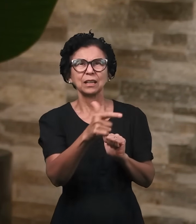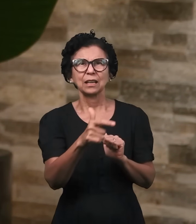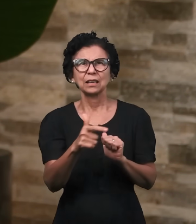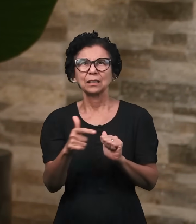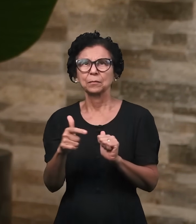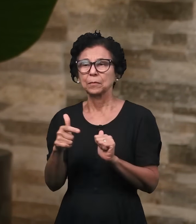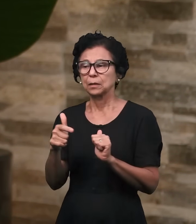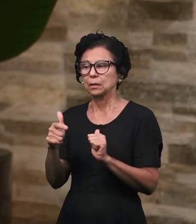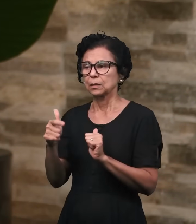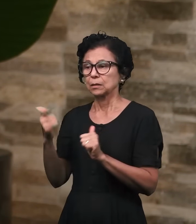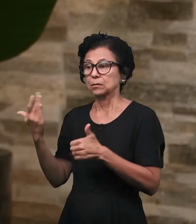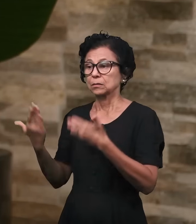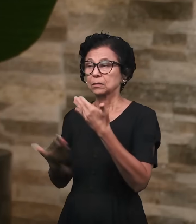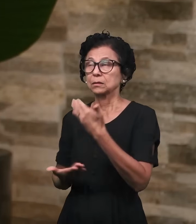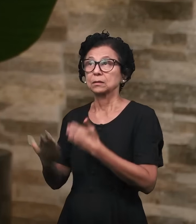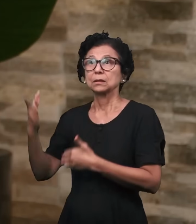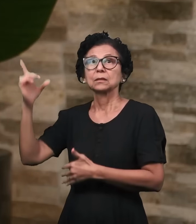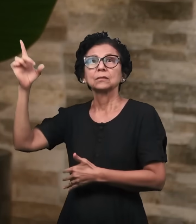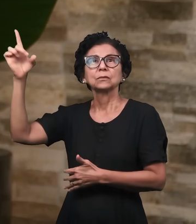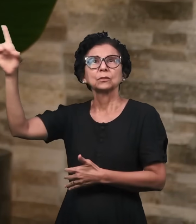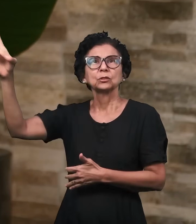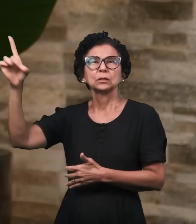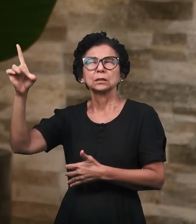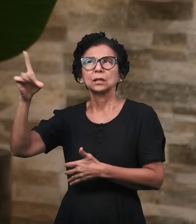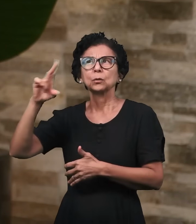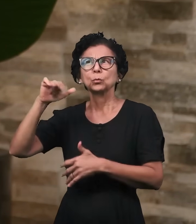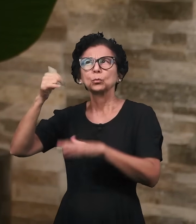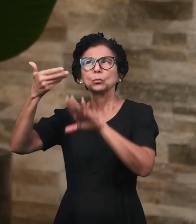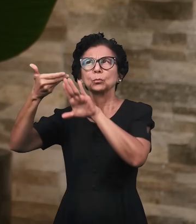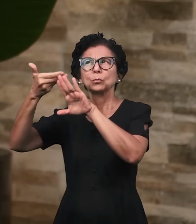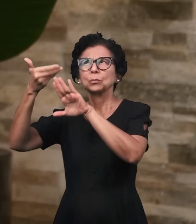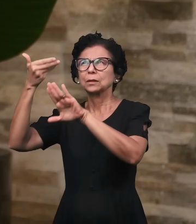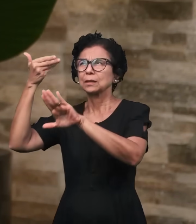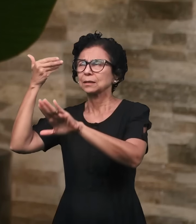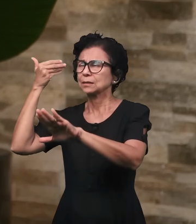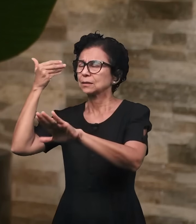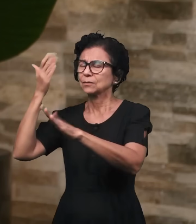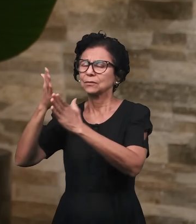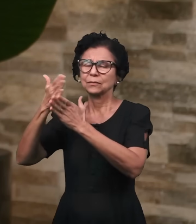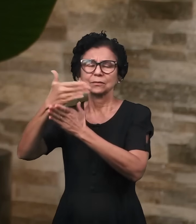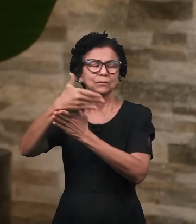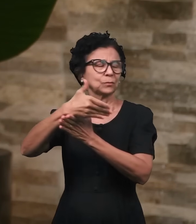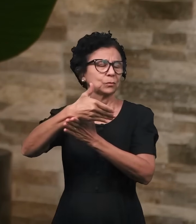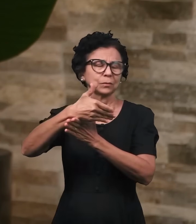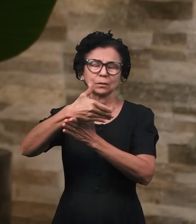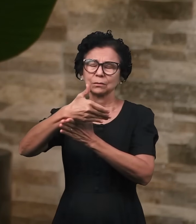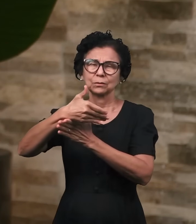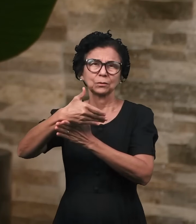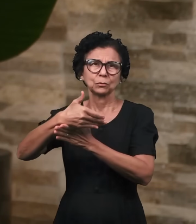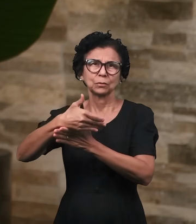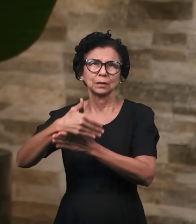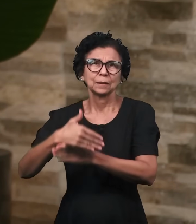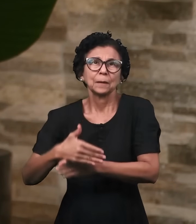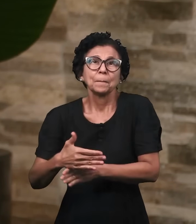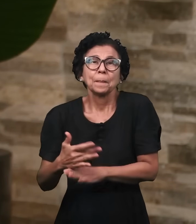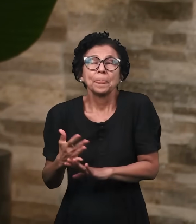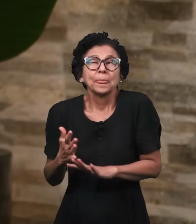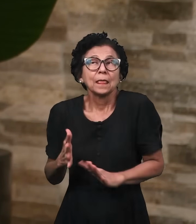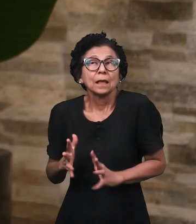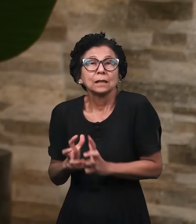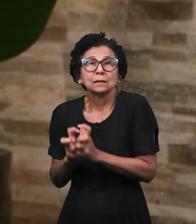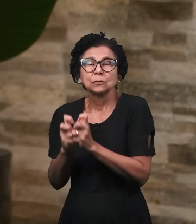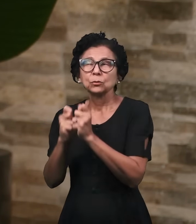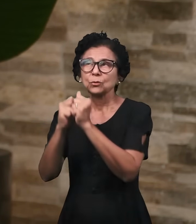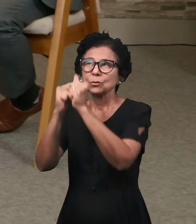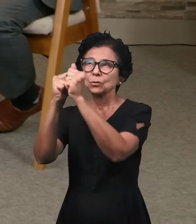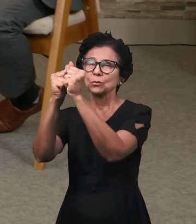servo, aquele que nunca se afasta da presença do Senhor, ele está plantado, ele está enraizado. Não em qualquer lugar, mas junto à fonte